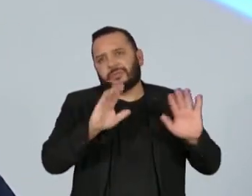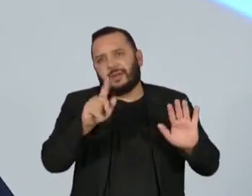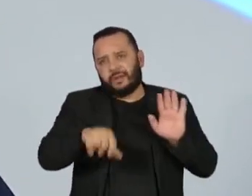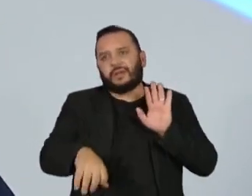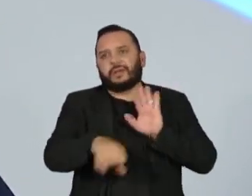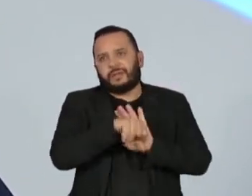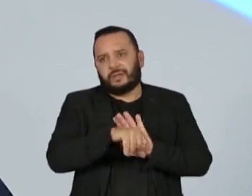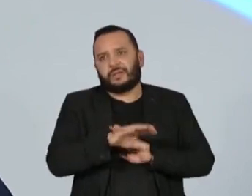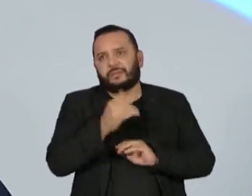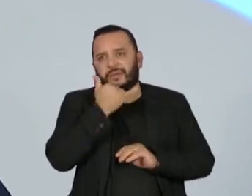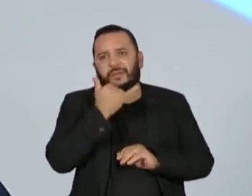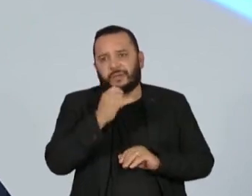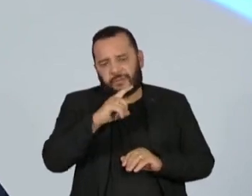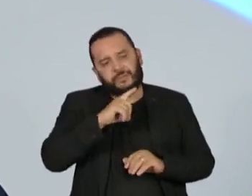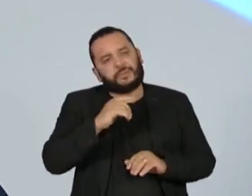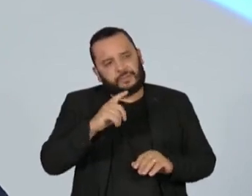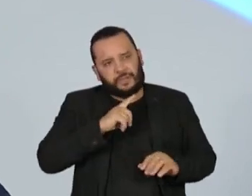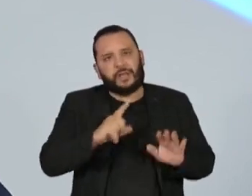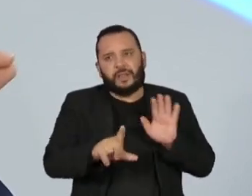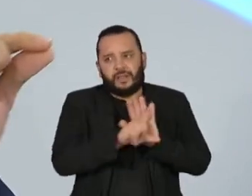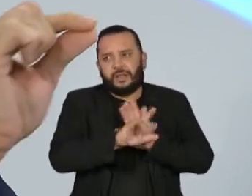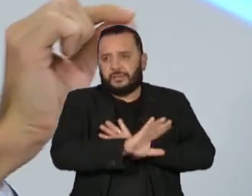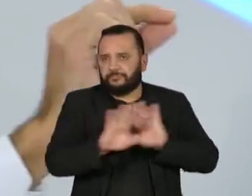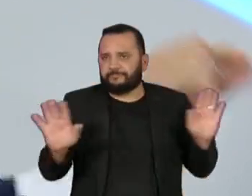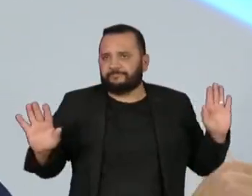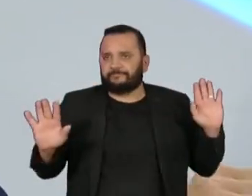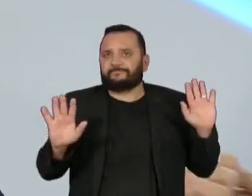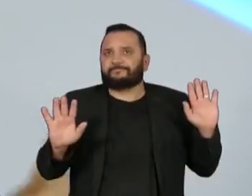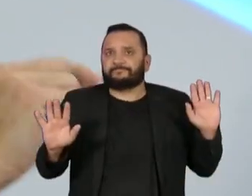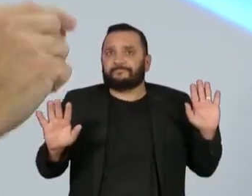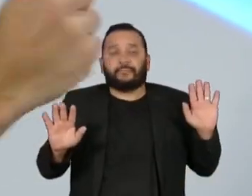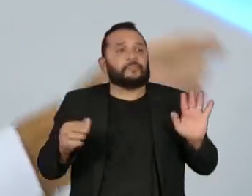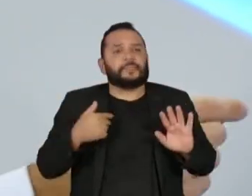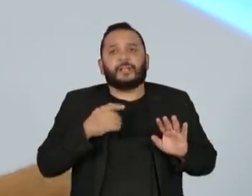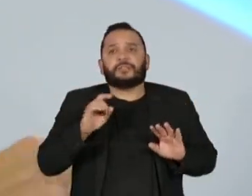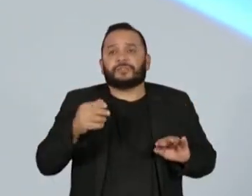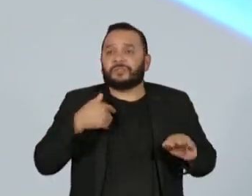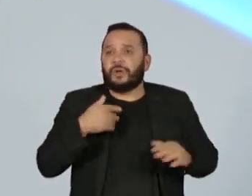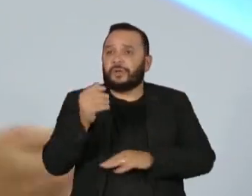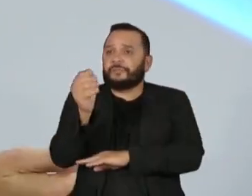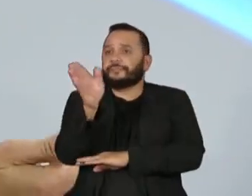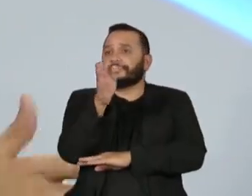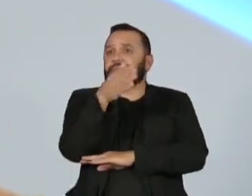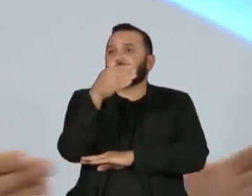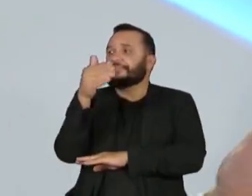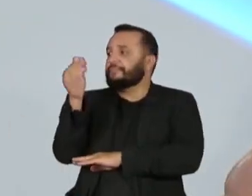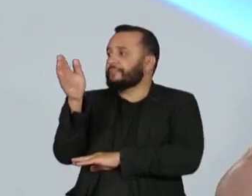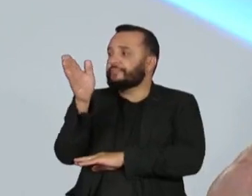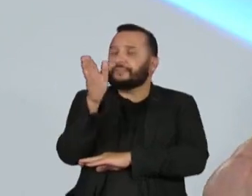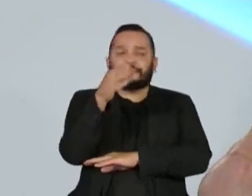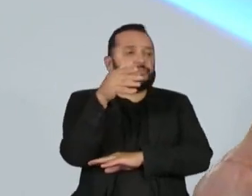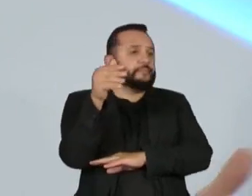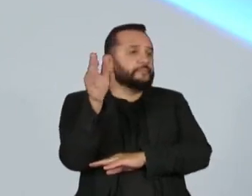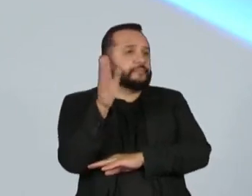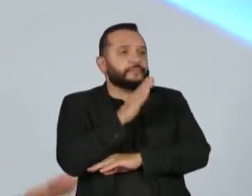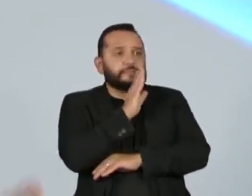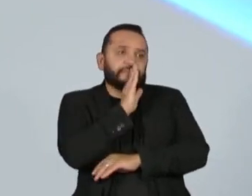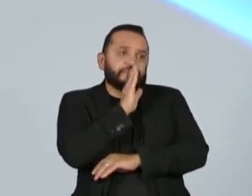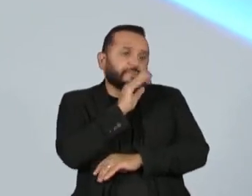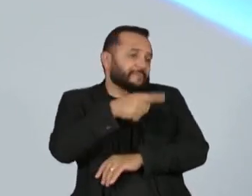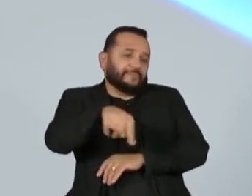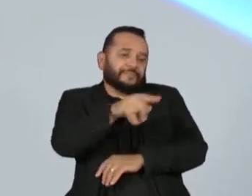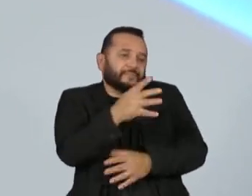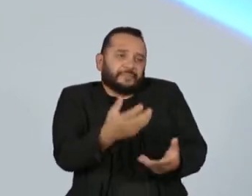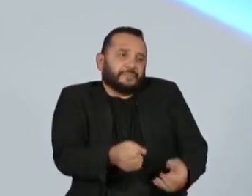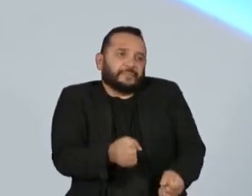crime previsto no código de processo penal Mas eles estando lá manifestando a sua contrariedade enfim nós temos que aceitar